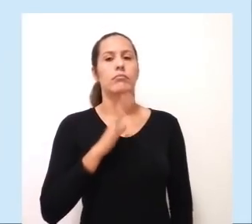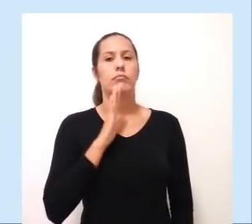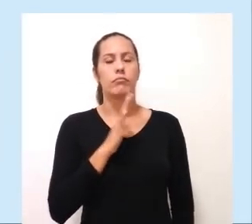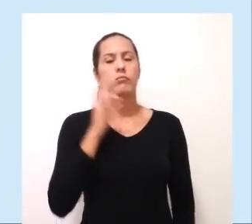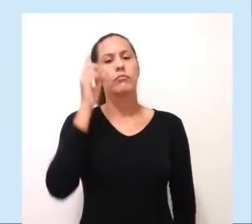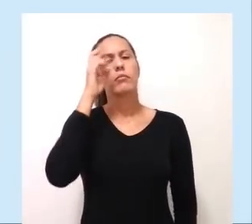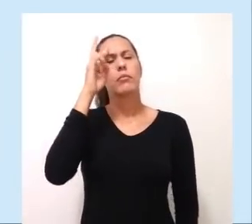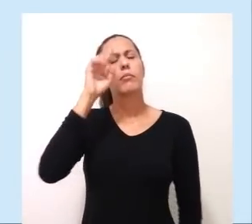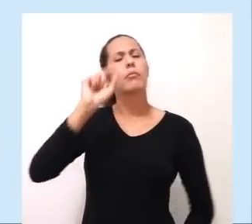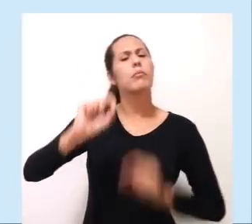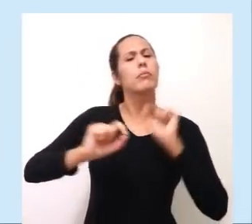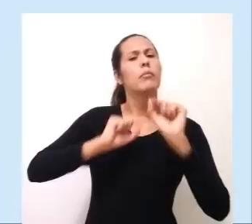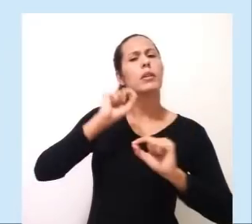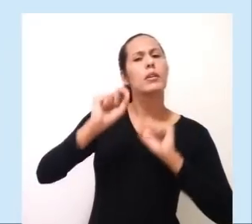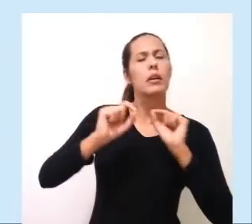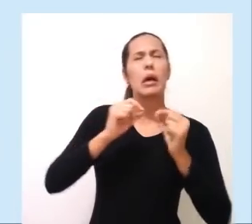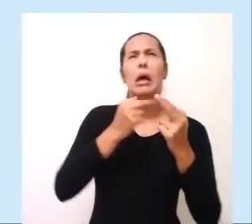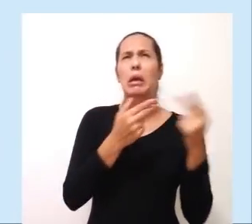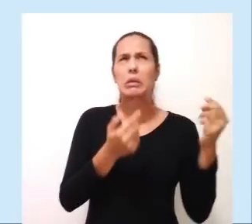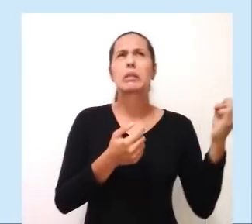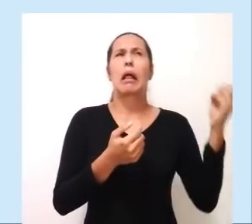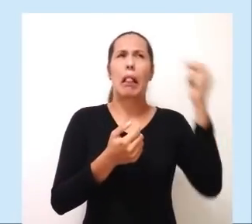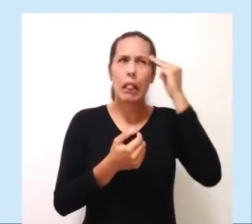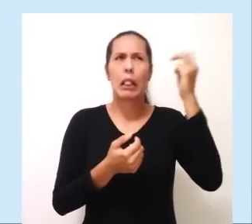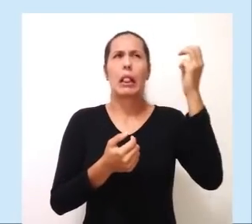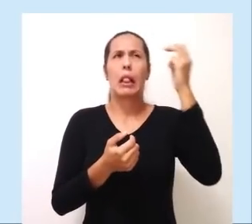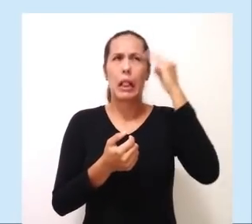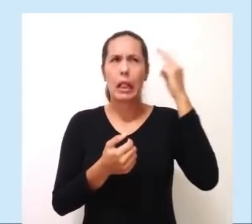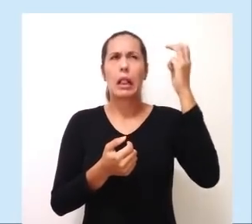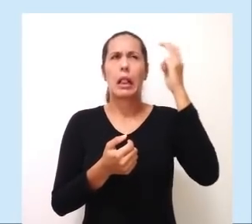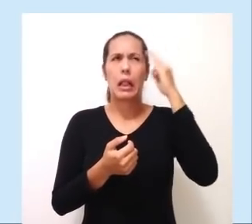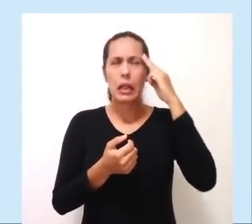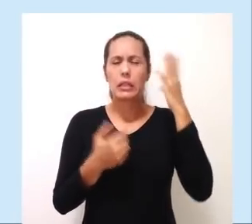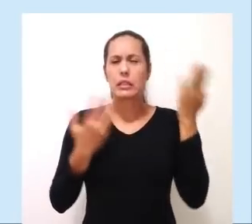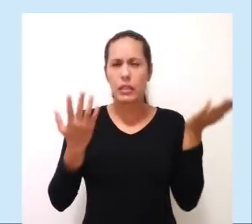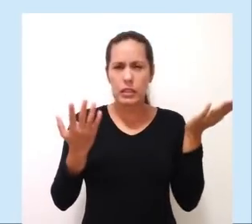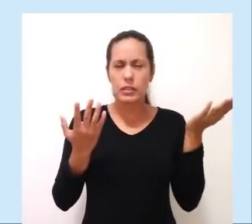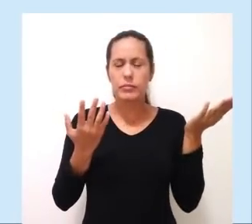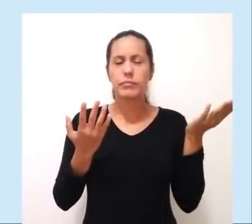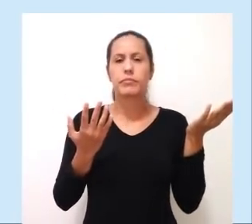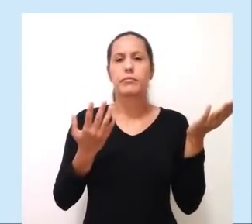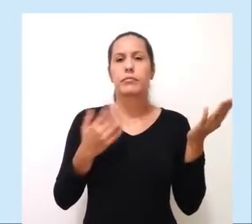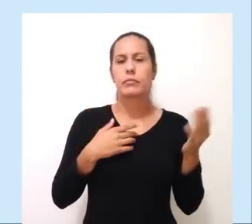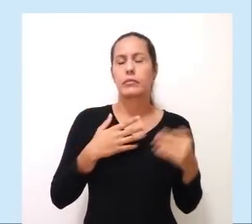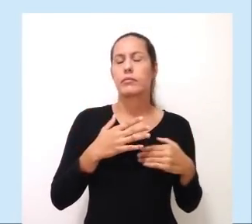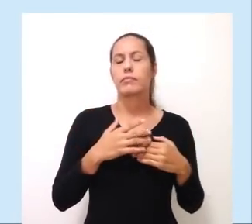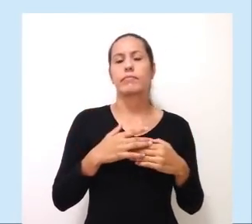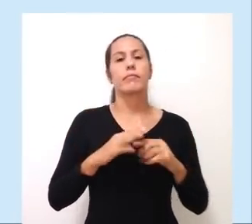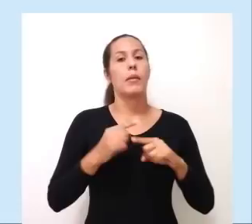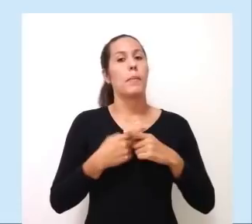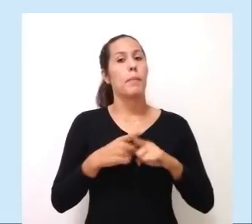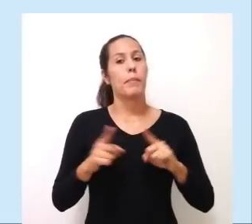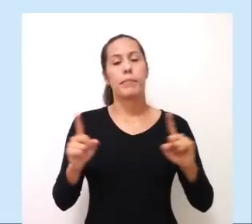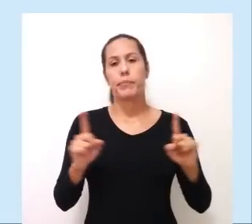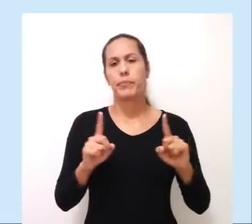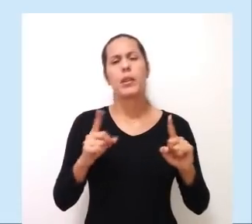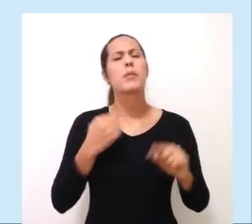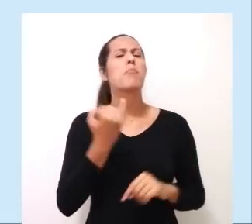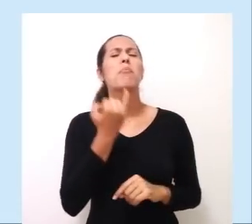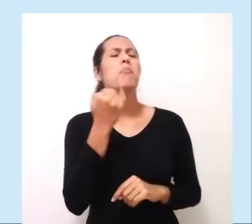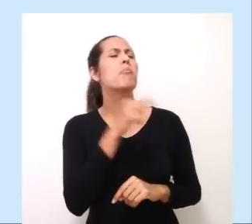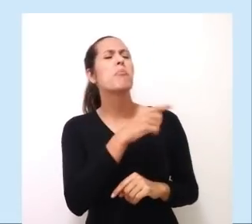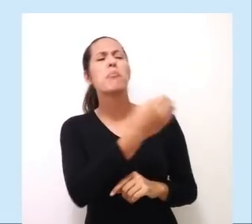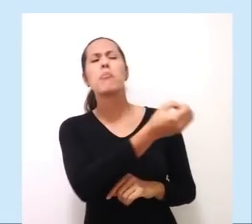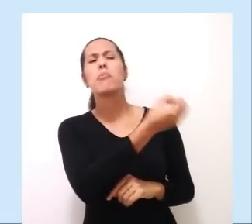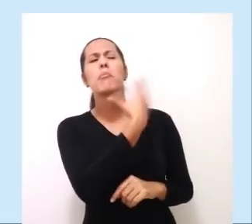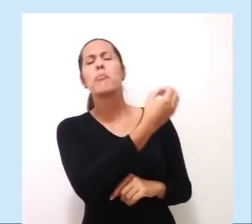vamos pensar só em questões decorativas, o presente, o pretérito perfeito, imperfeito, etc. Mas